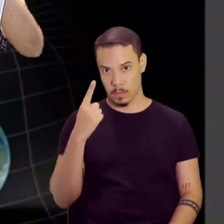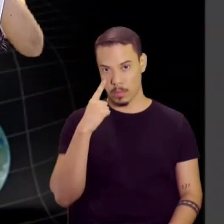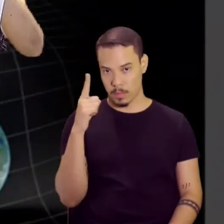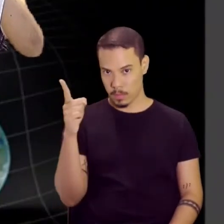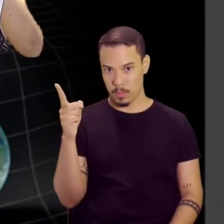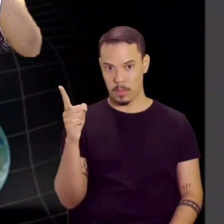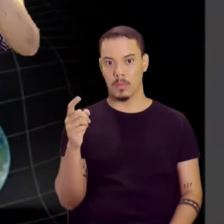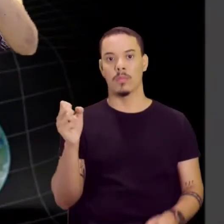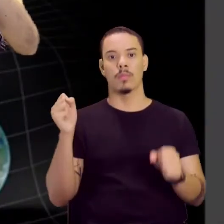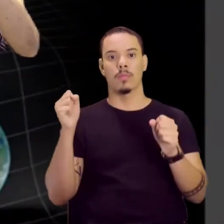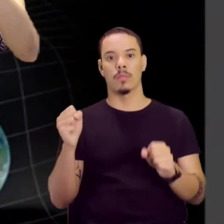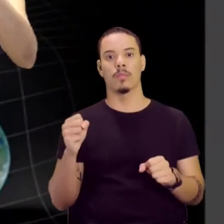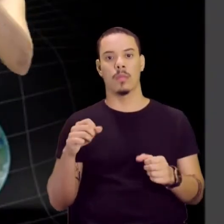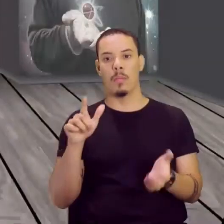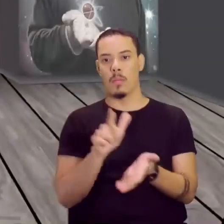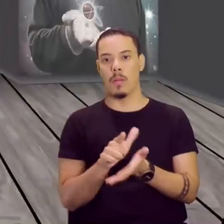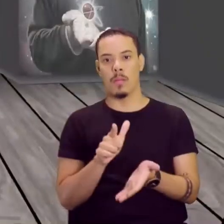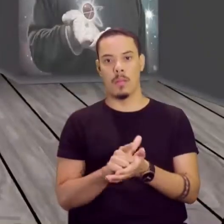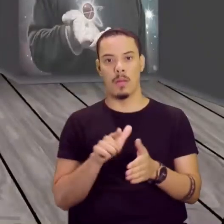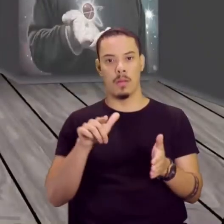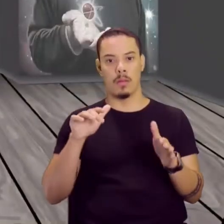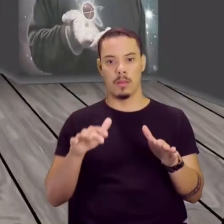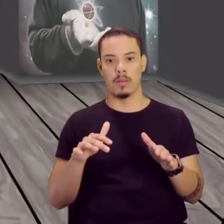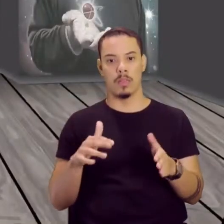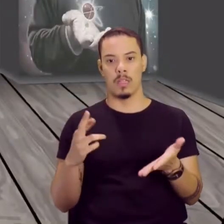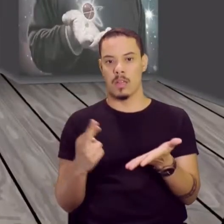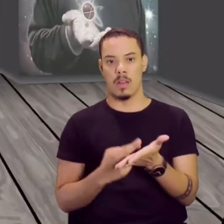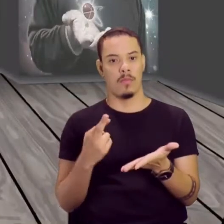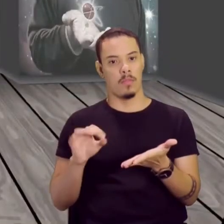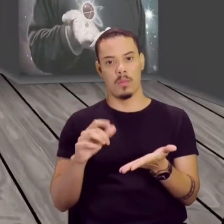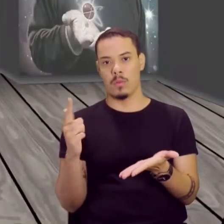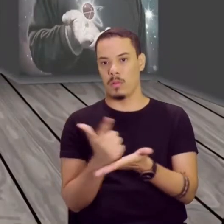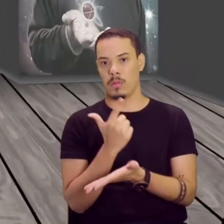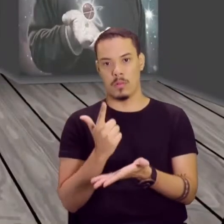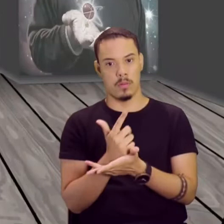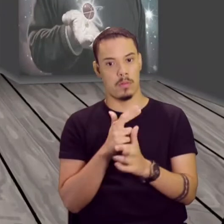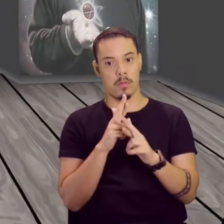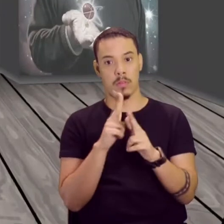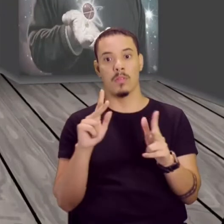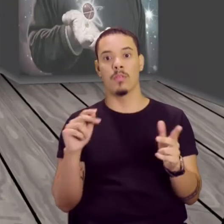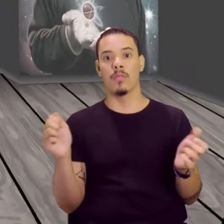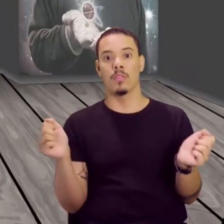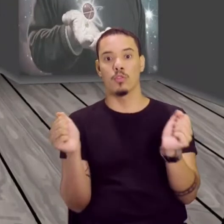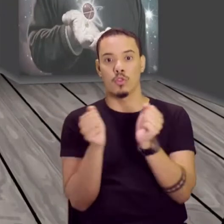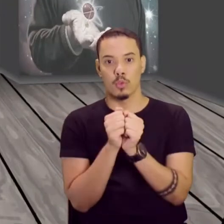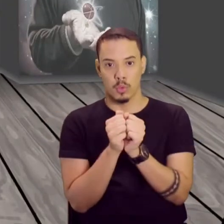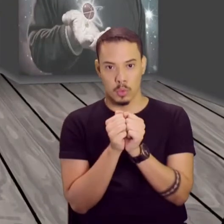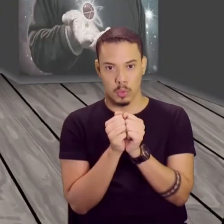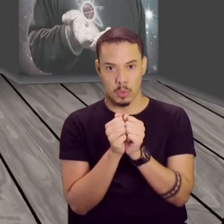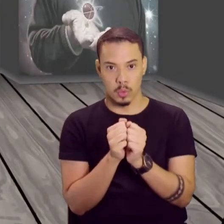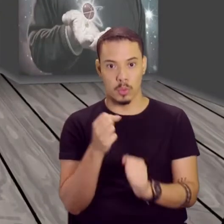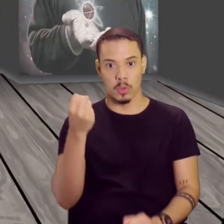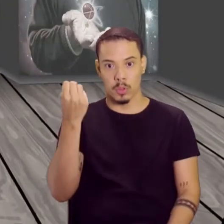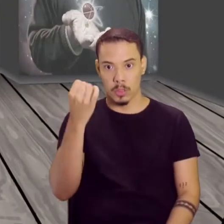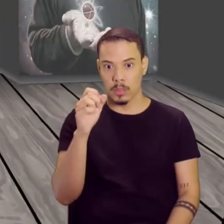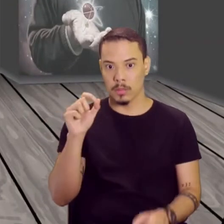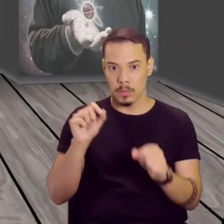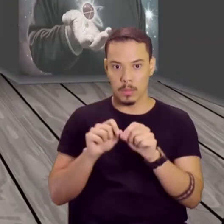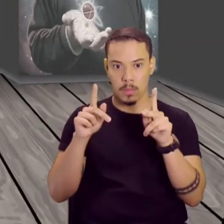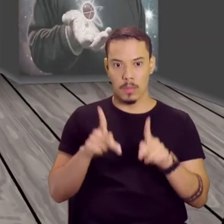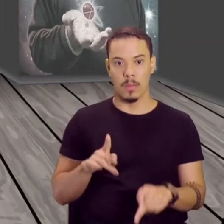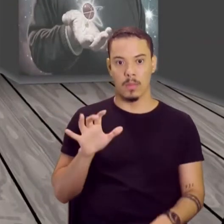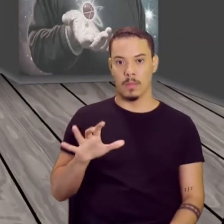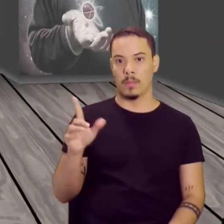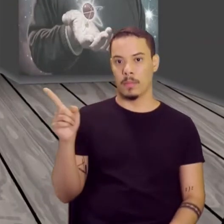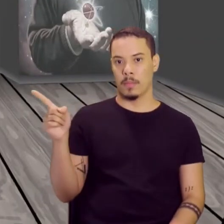você pode deixar a folha assim e a revista ou o livro. Você vai ver que eles vão cair praticamente junto. Mas se você colocar nessa